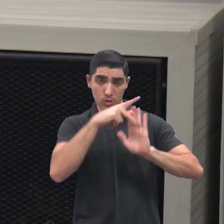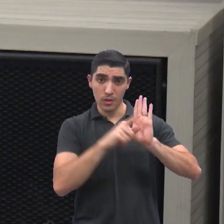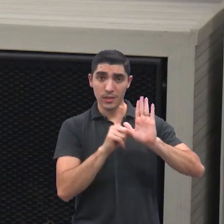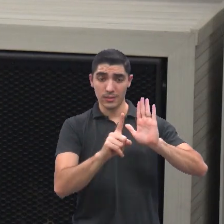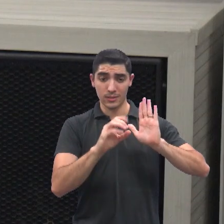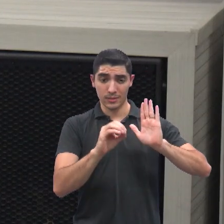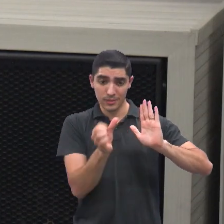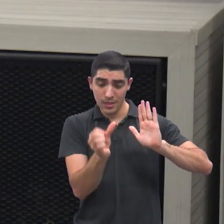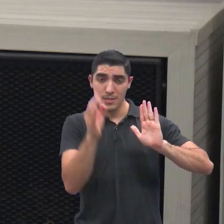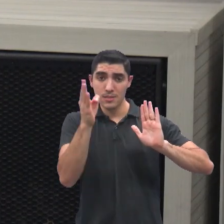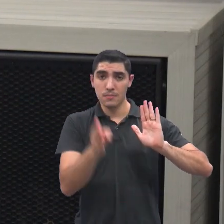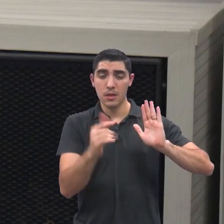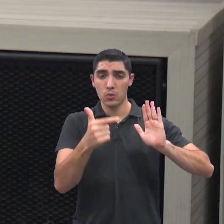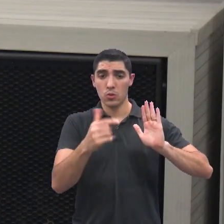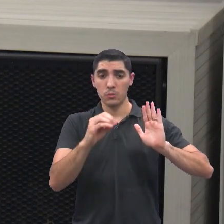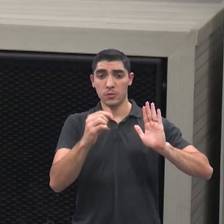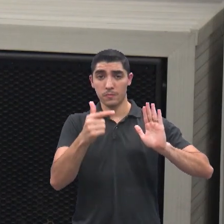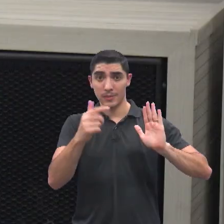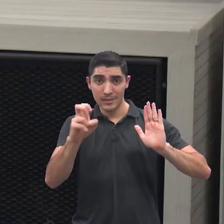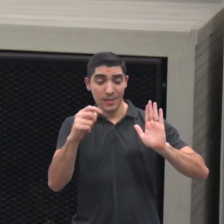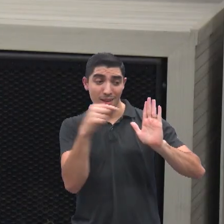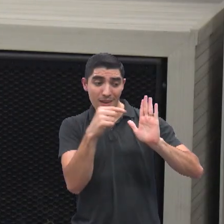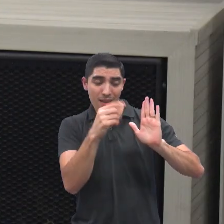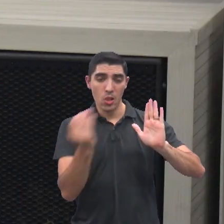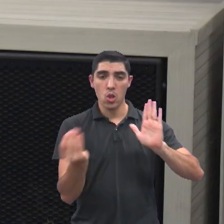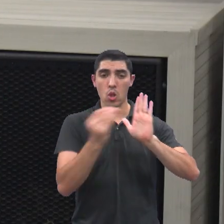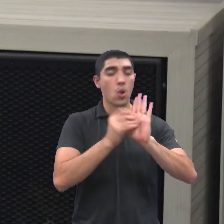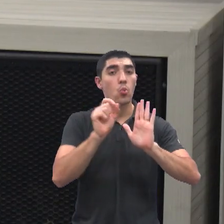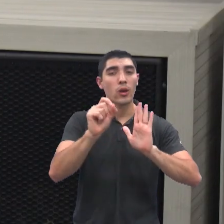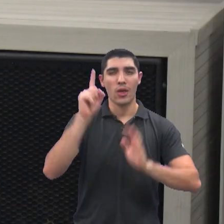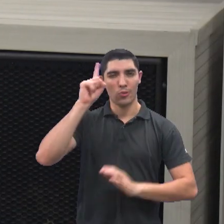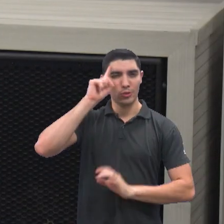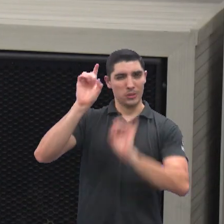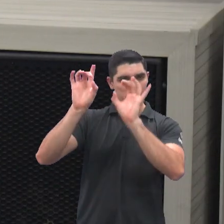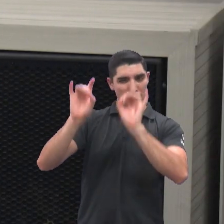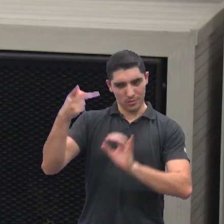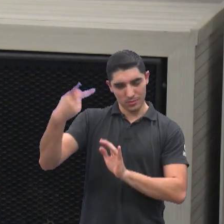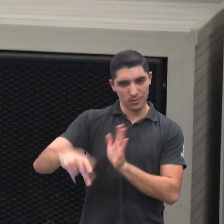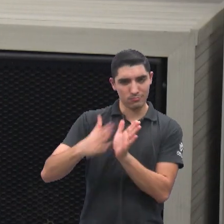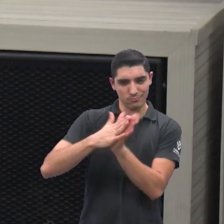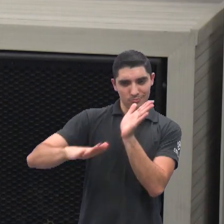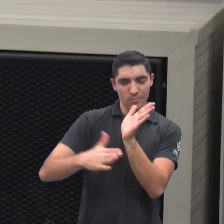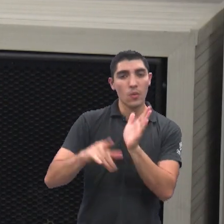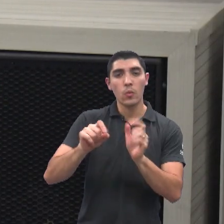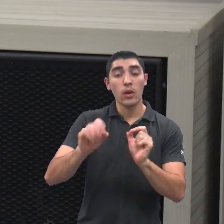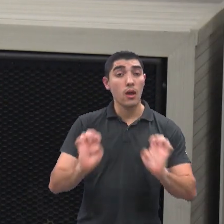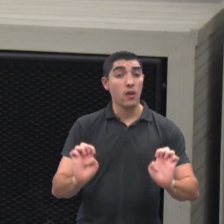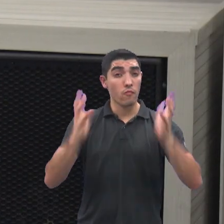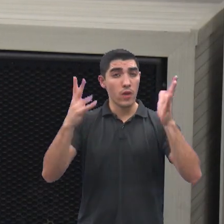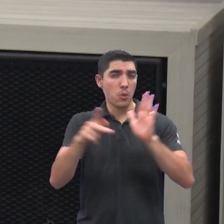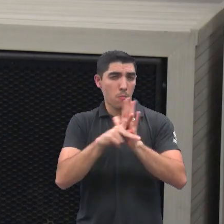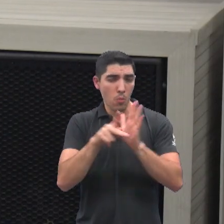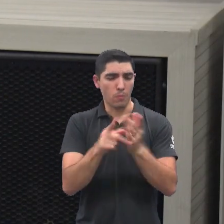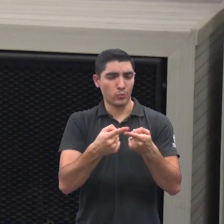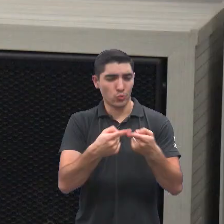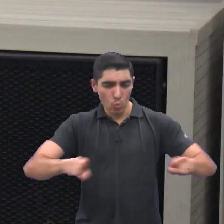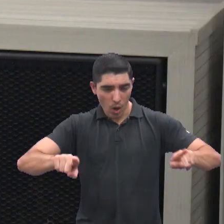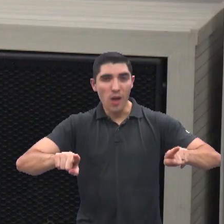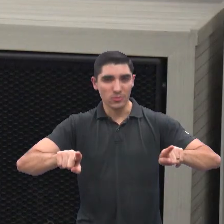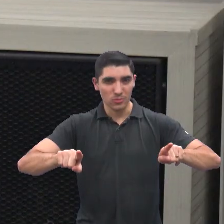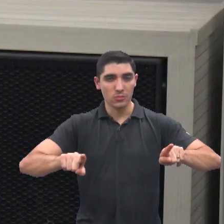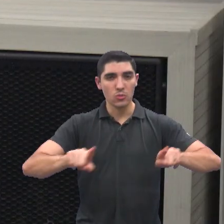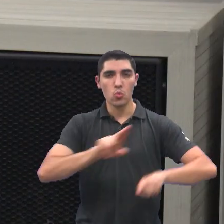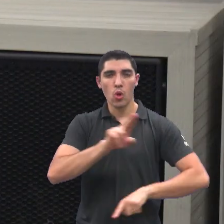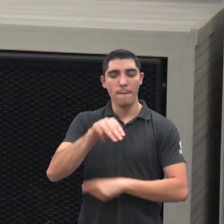106/2025, que coloca no calendário oficial do município o Mr. Mu Festival, no calendário da